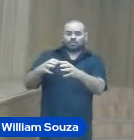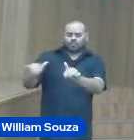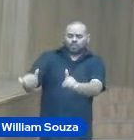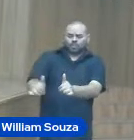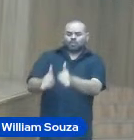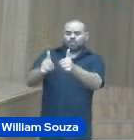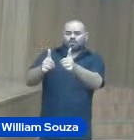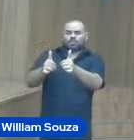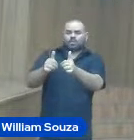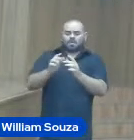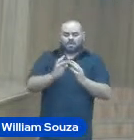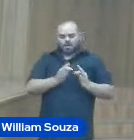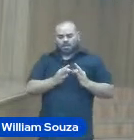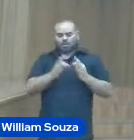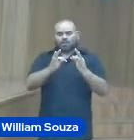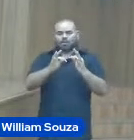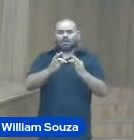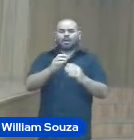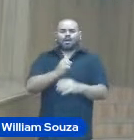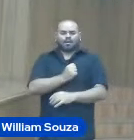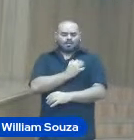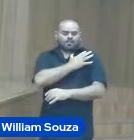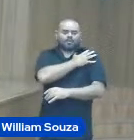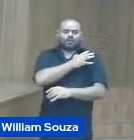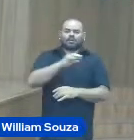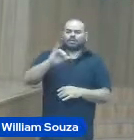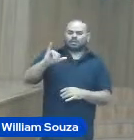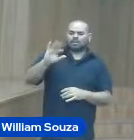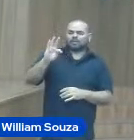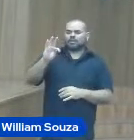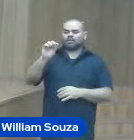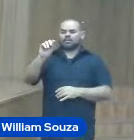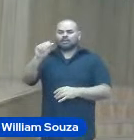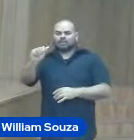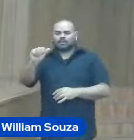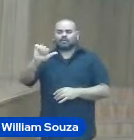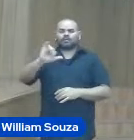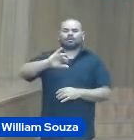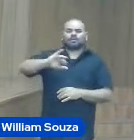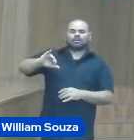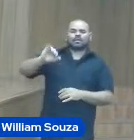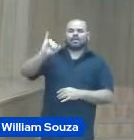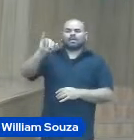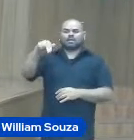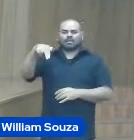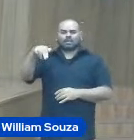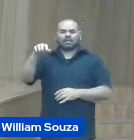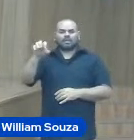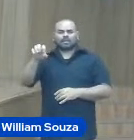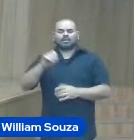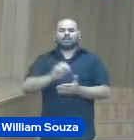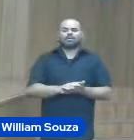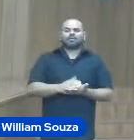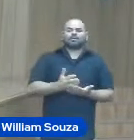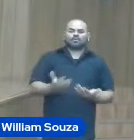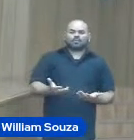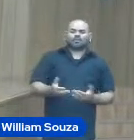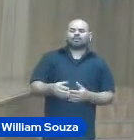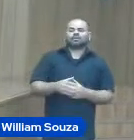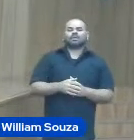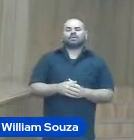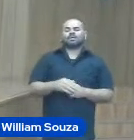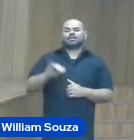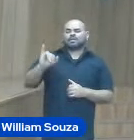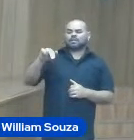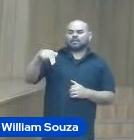tecnológicos militares, o ITA, o IME, essas coisas, que até hoje o pessoal fala, o IME e ITA são instituições